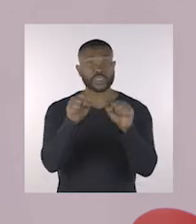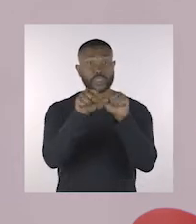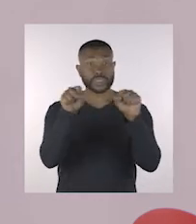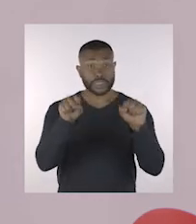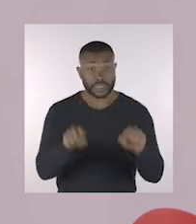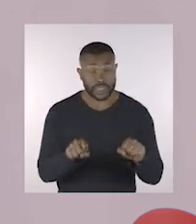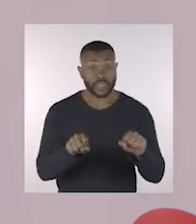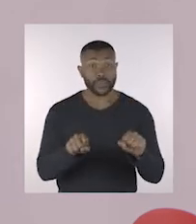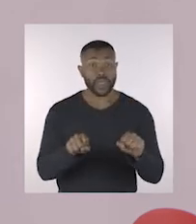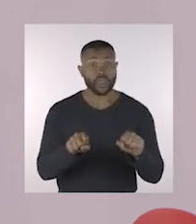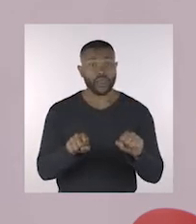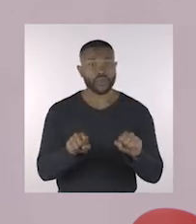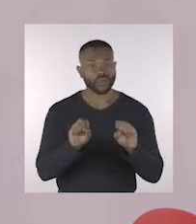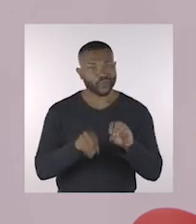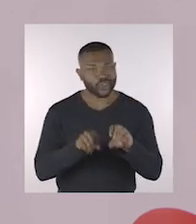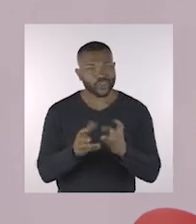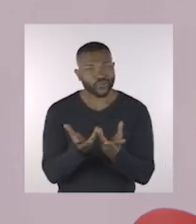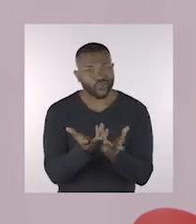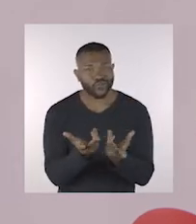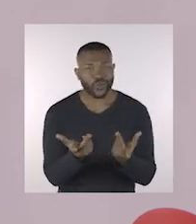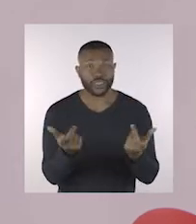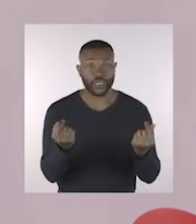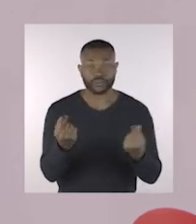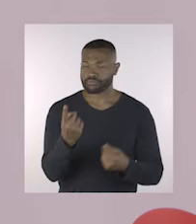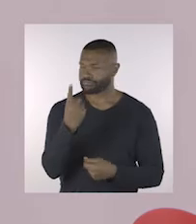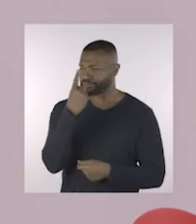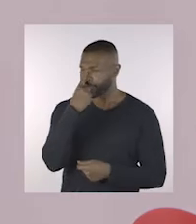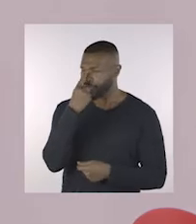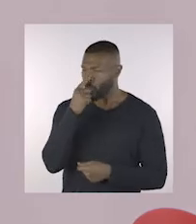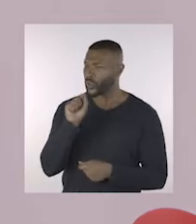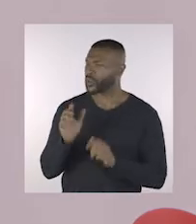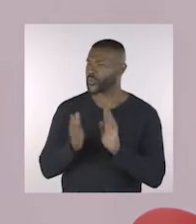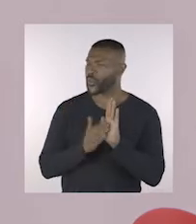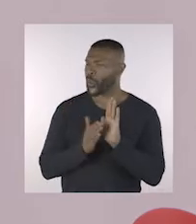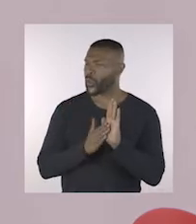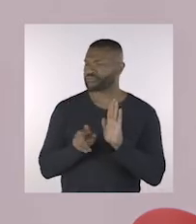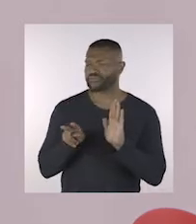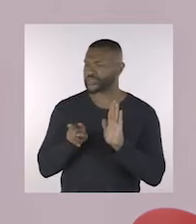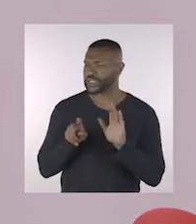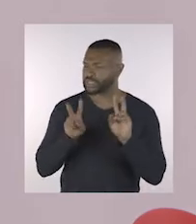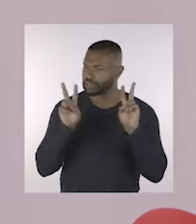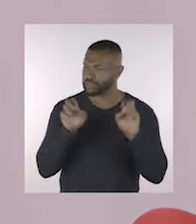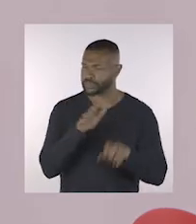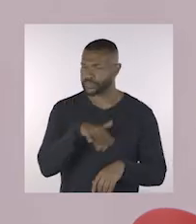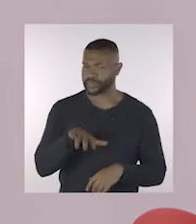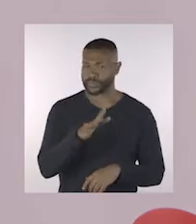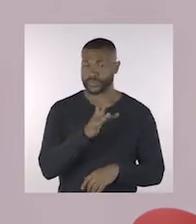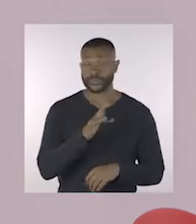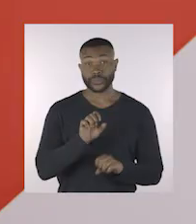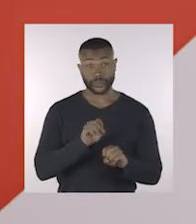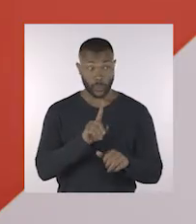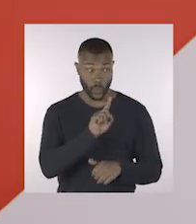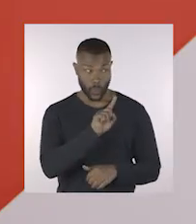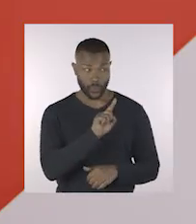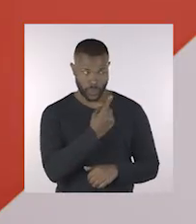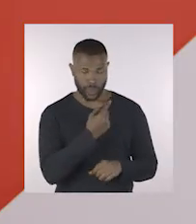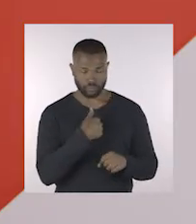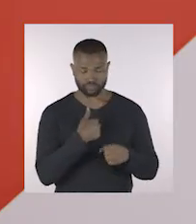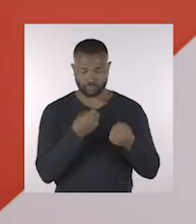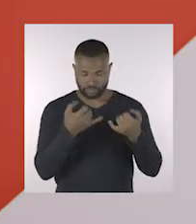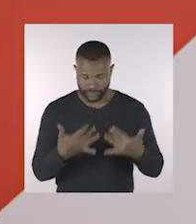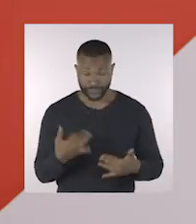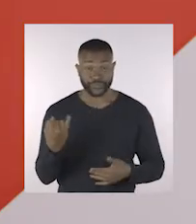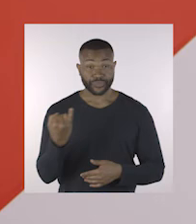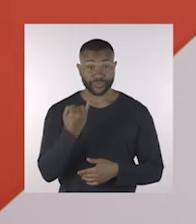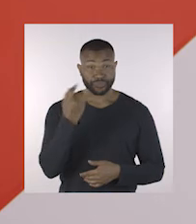construir um sistema de educação público de qualidade zarattini Qual a proposta de vocês para educação primeiro importante